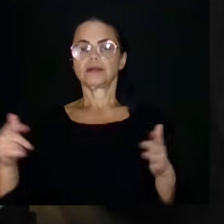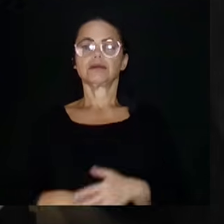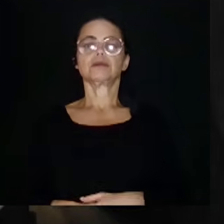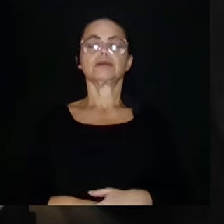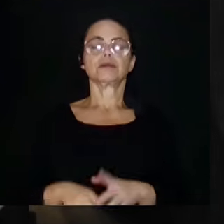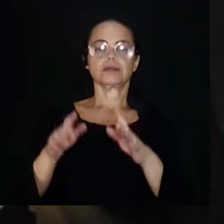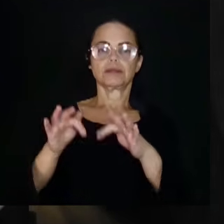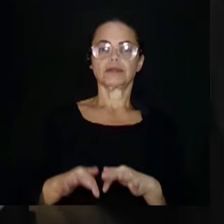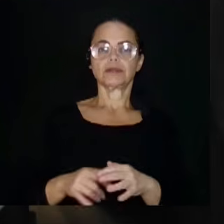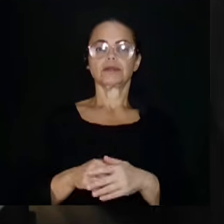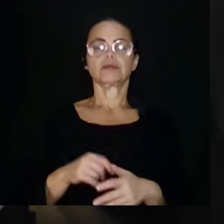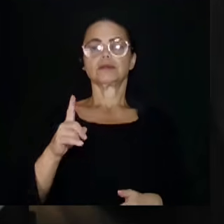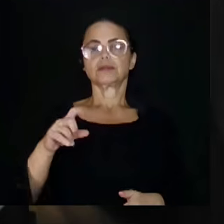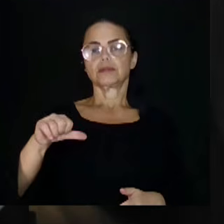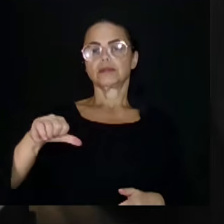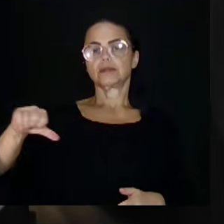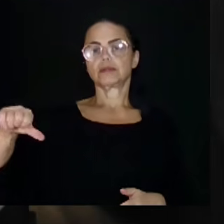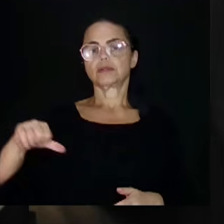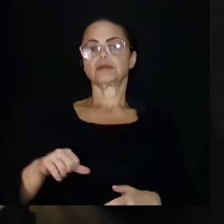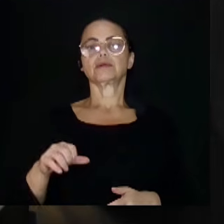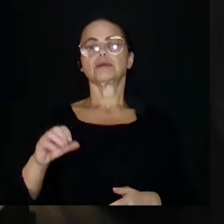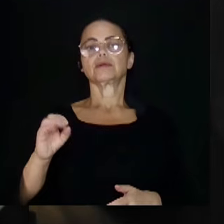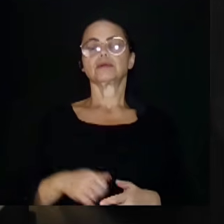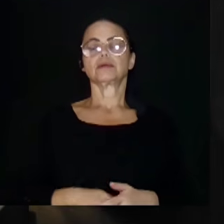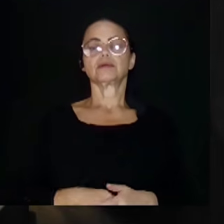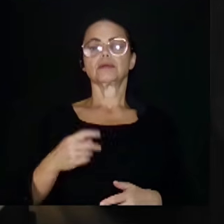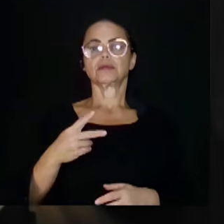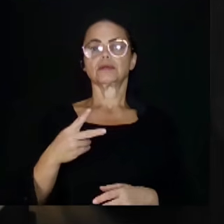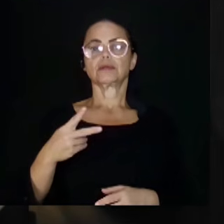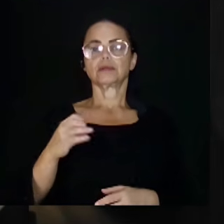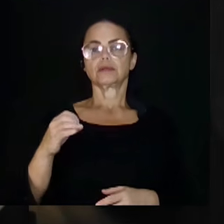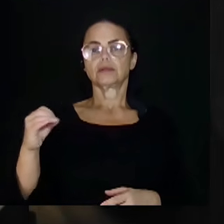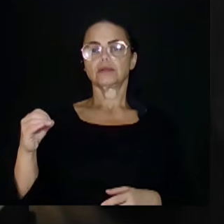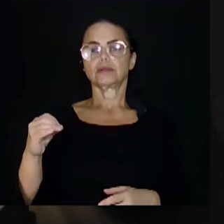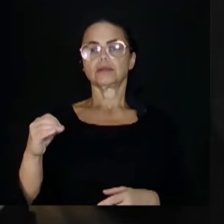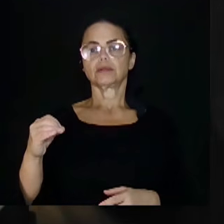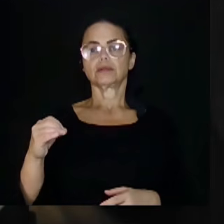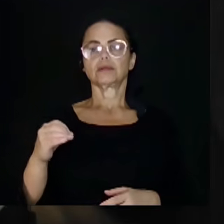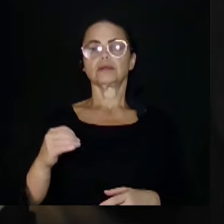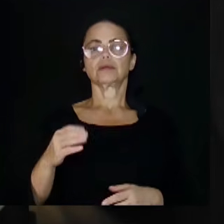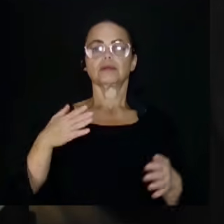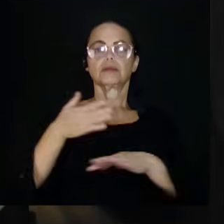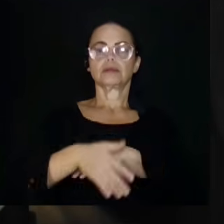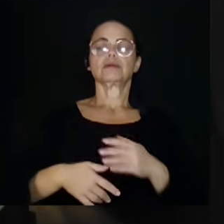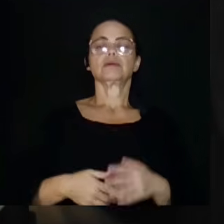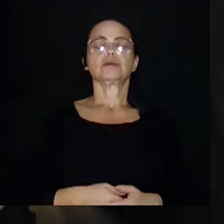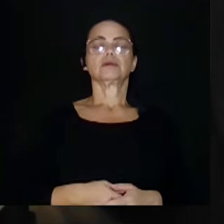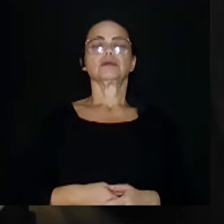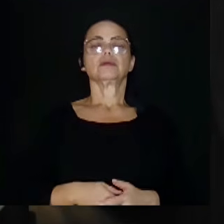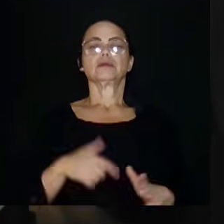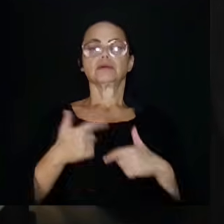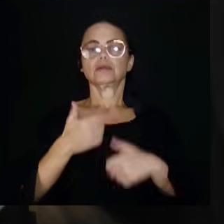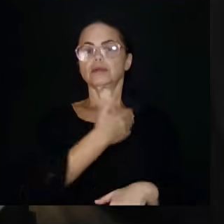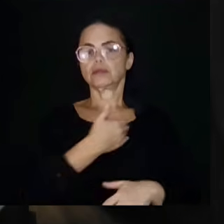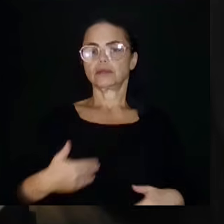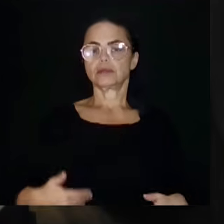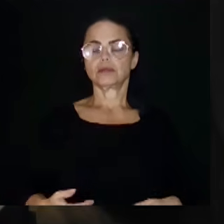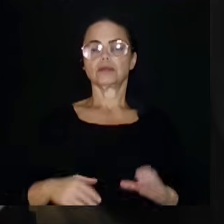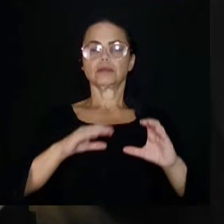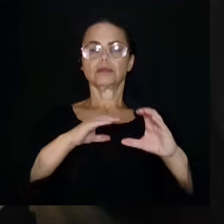90 e no ano 2000 você acessa o serviço público via concurso público.